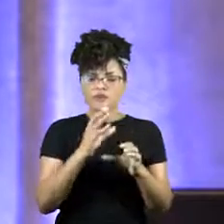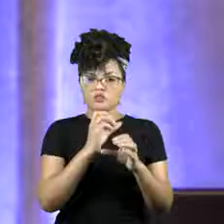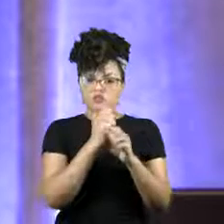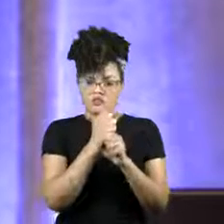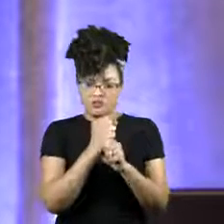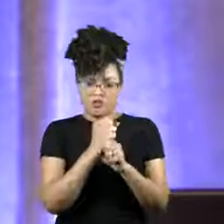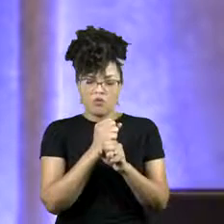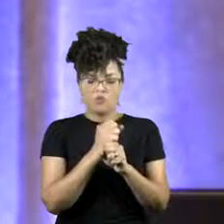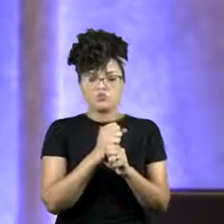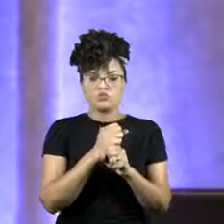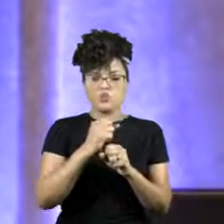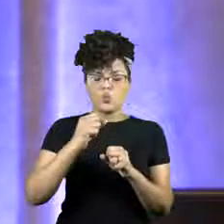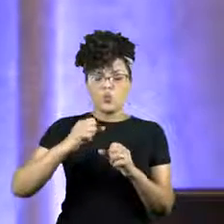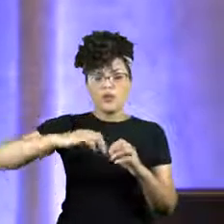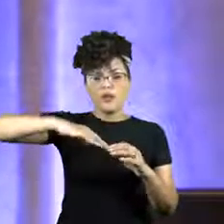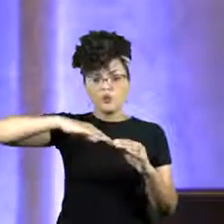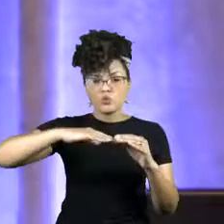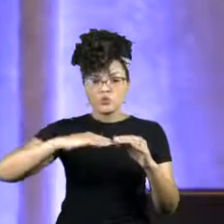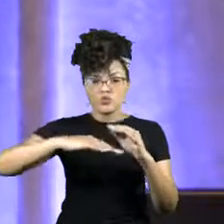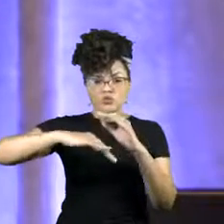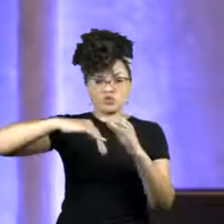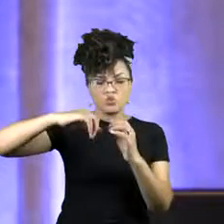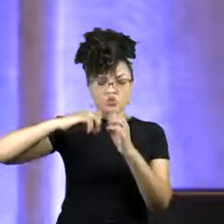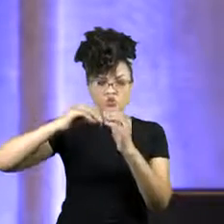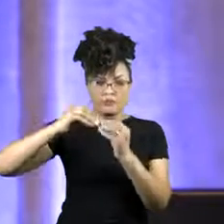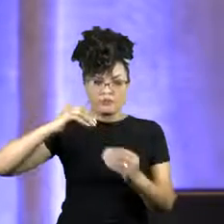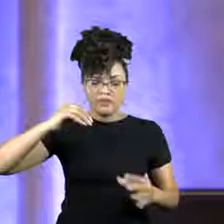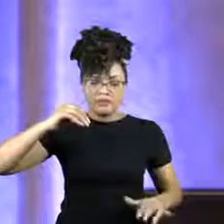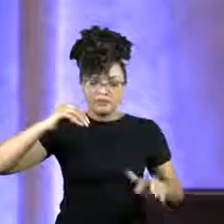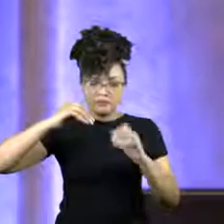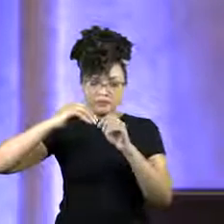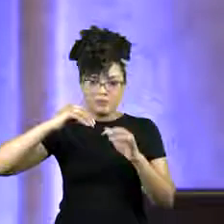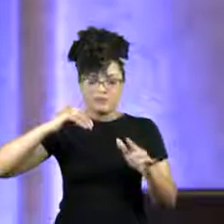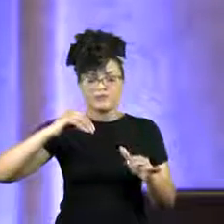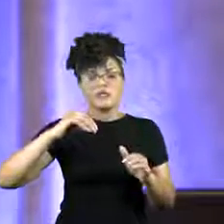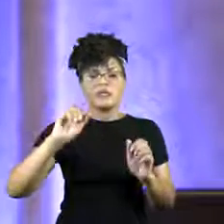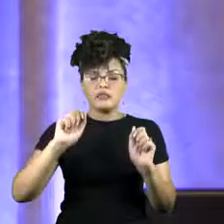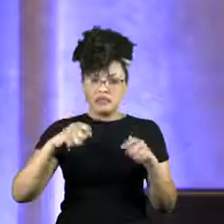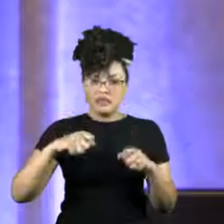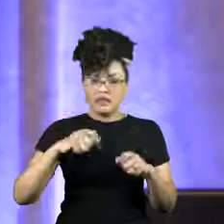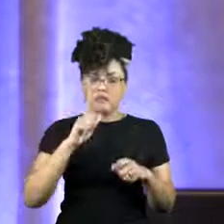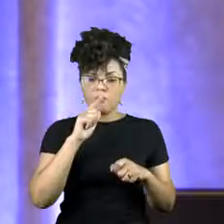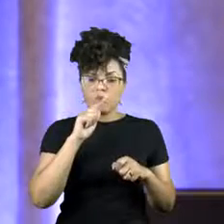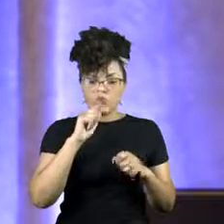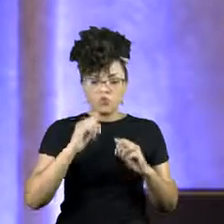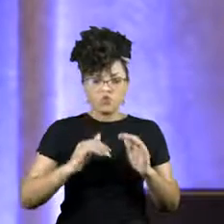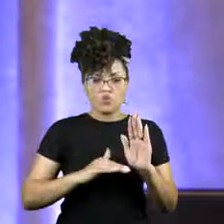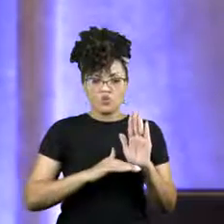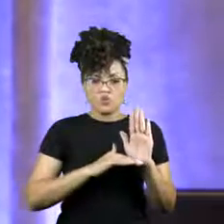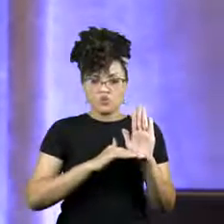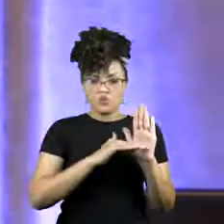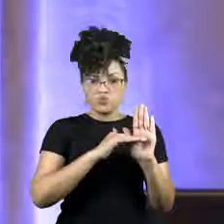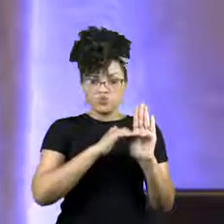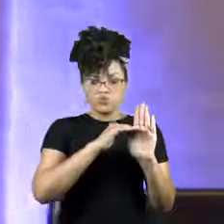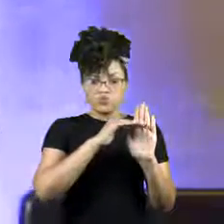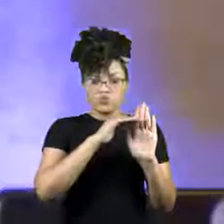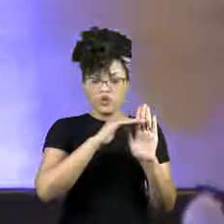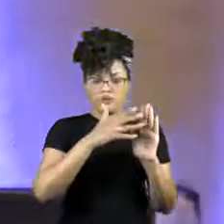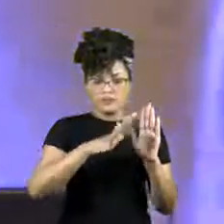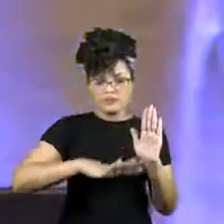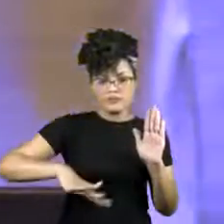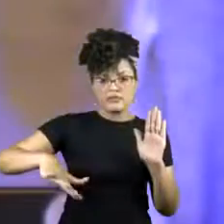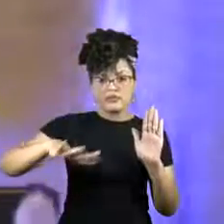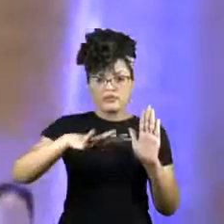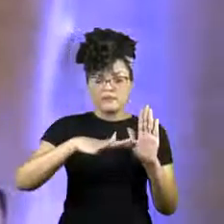slides anteriores, a gente viu que a gente pode considerar o nível freático dentro de um maciço. Tá? Esse